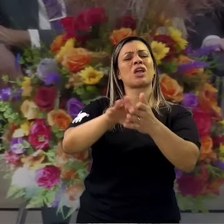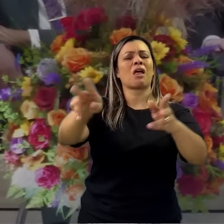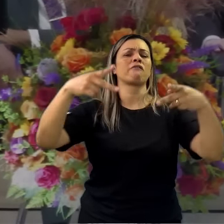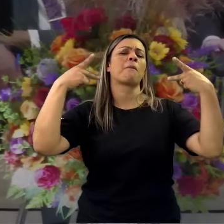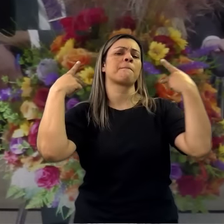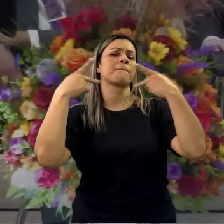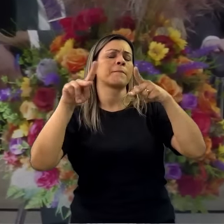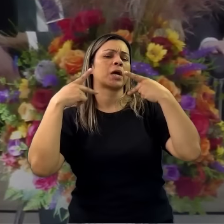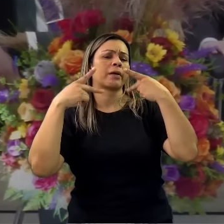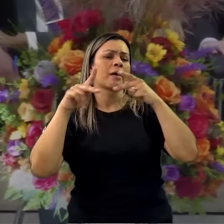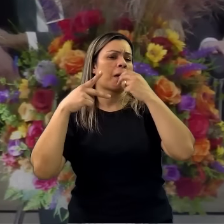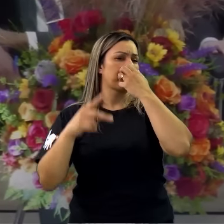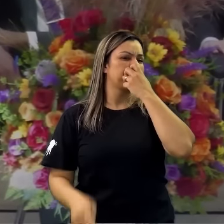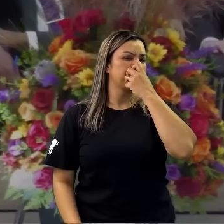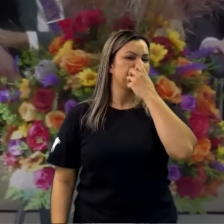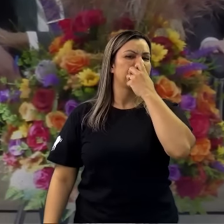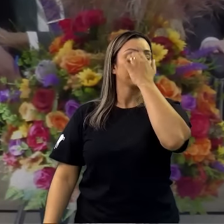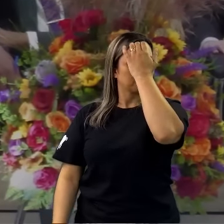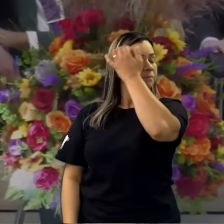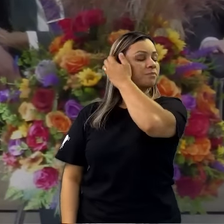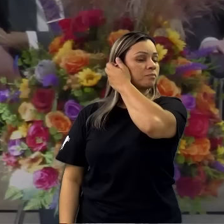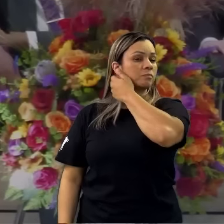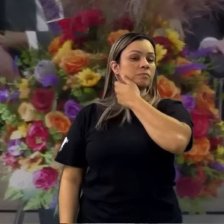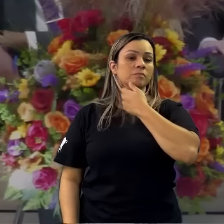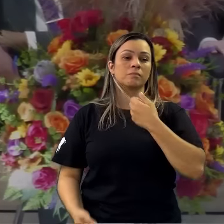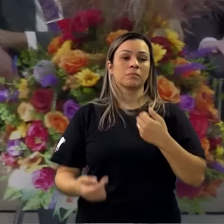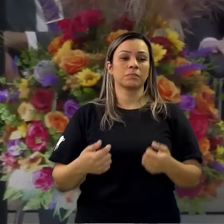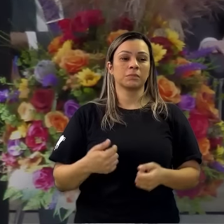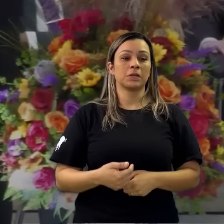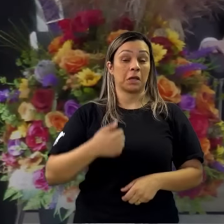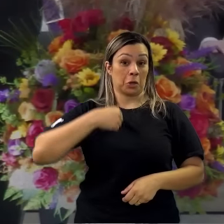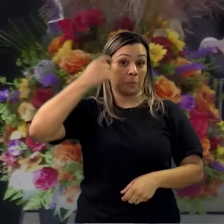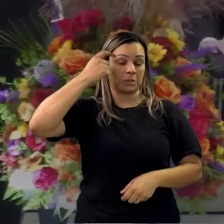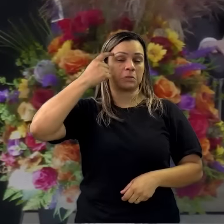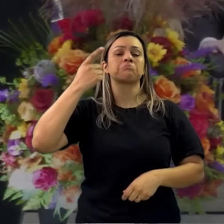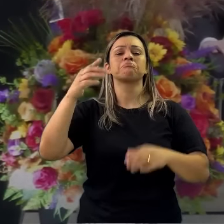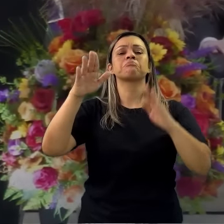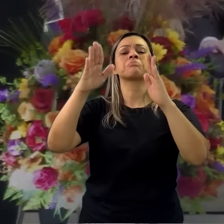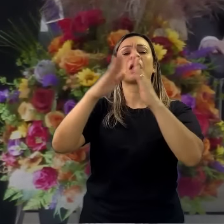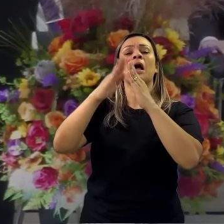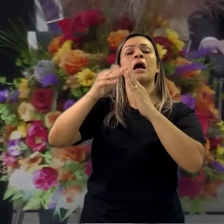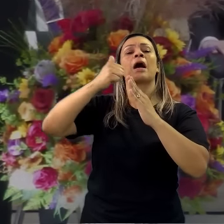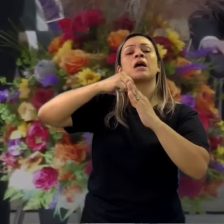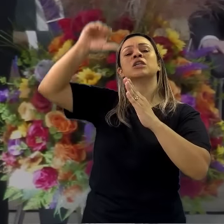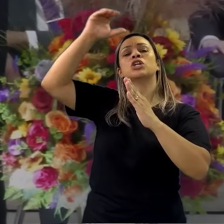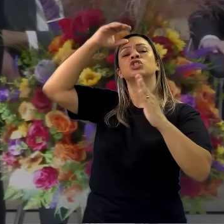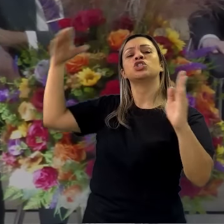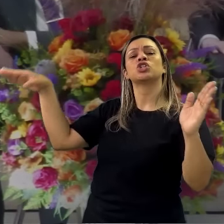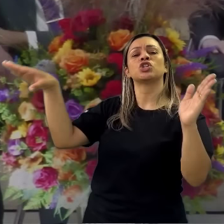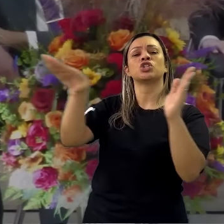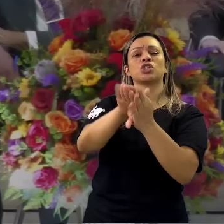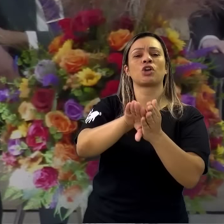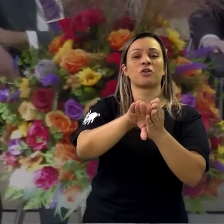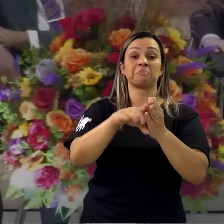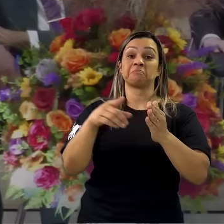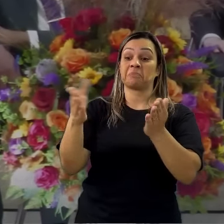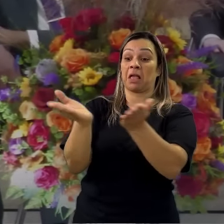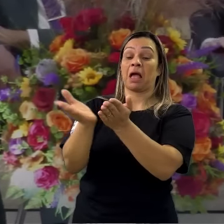pai vai voltar rápido eu vou ter que voltar para atender a da agenda é a grande obra Chegamos na casa da minha tia Festa de Crente é uma benção como eu da